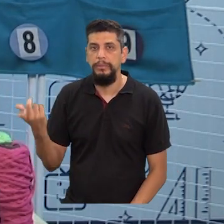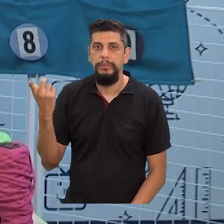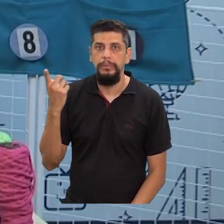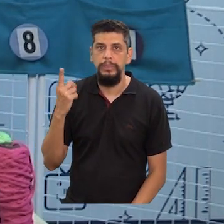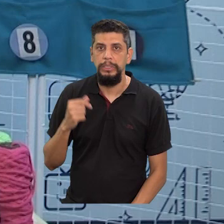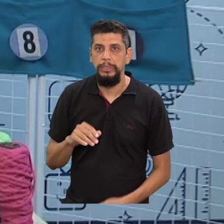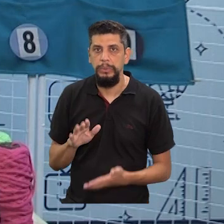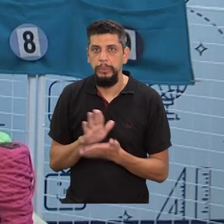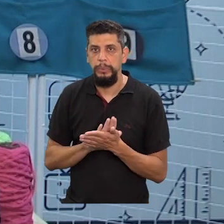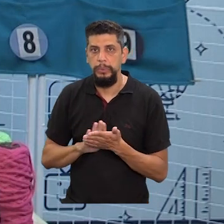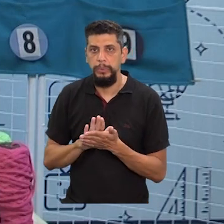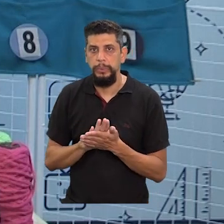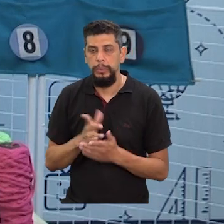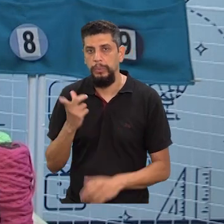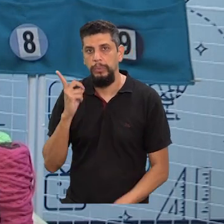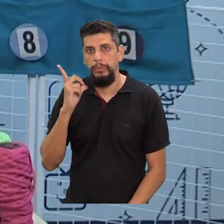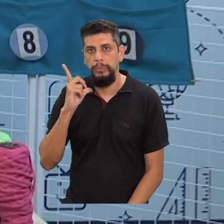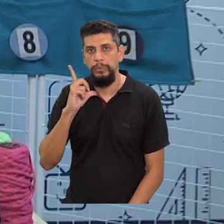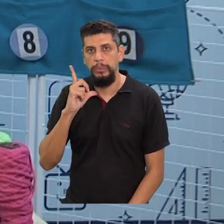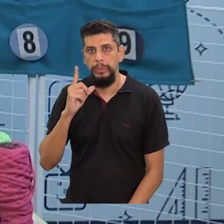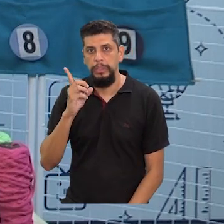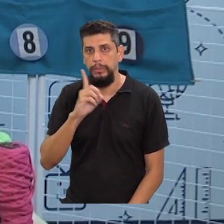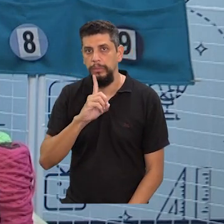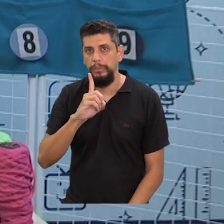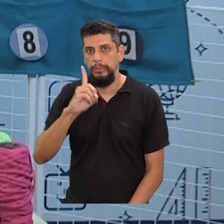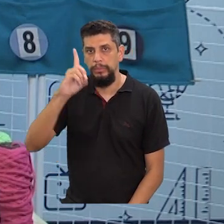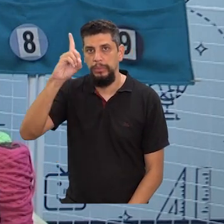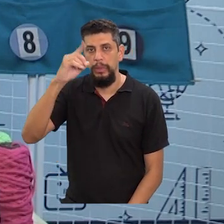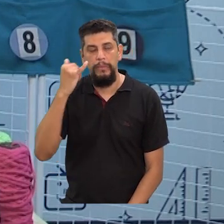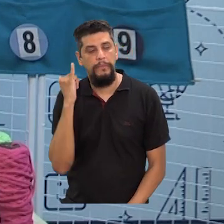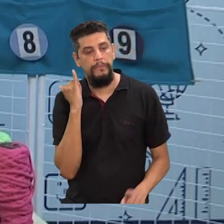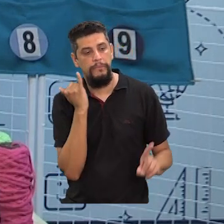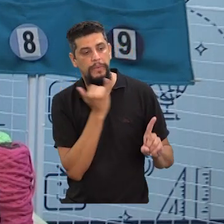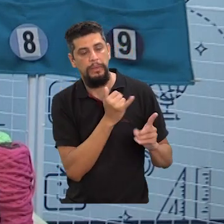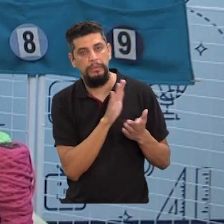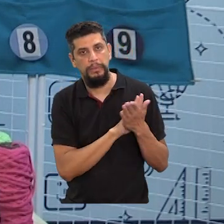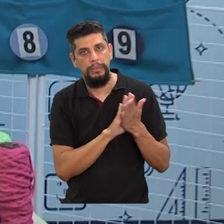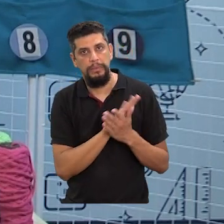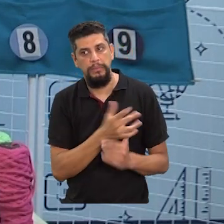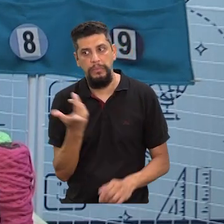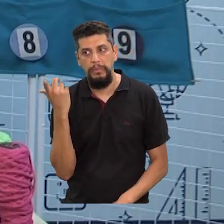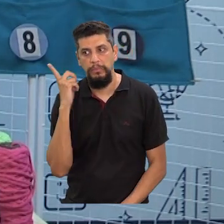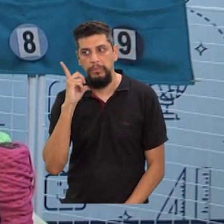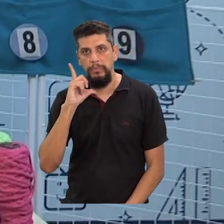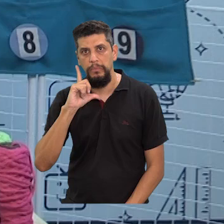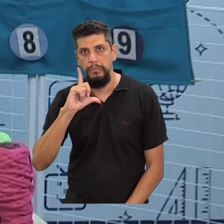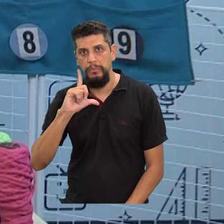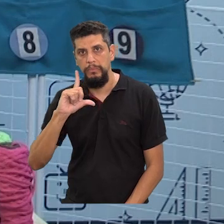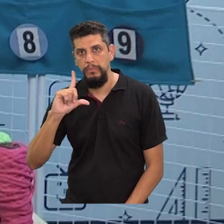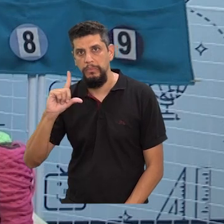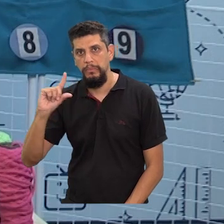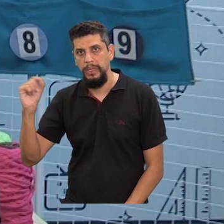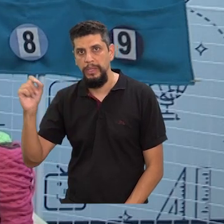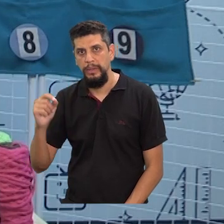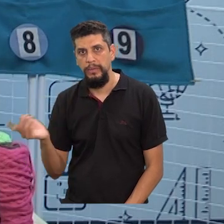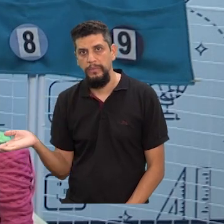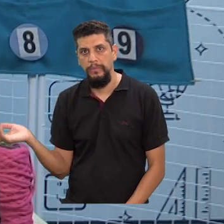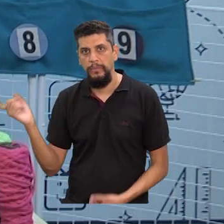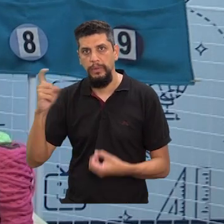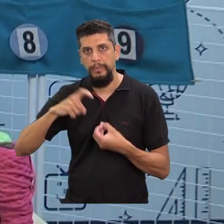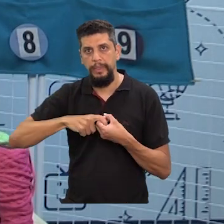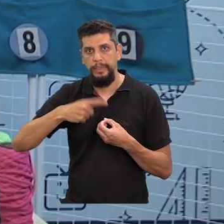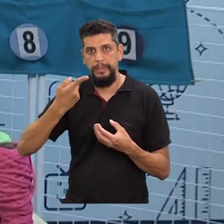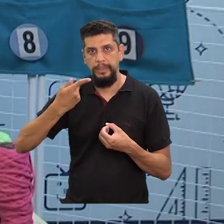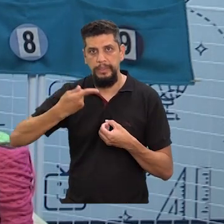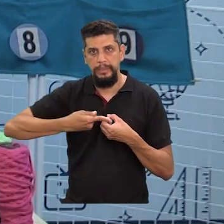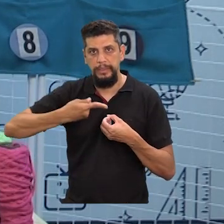e, sem deixar nenhum recado para a deusa, foi embora. Desceu e foi para sua